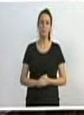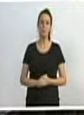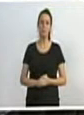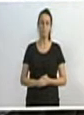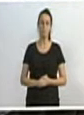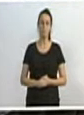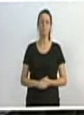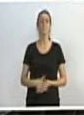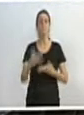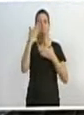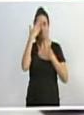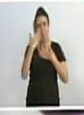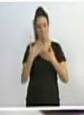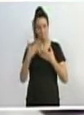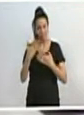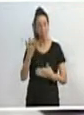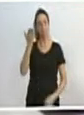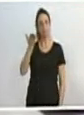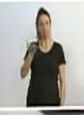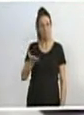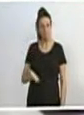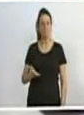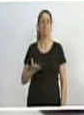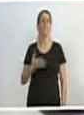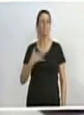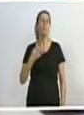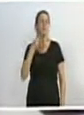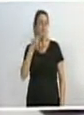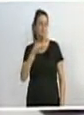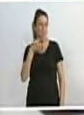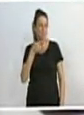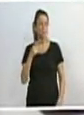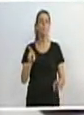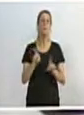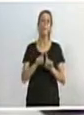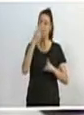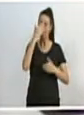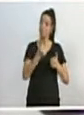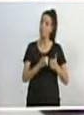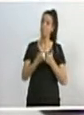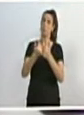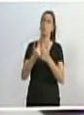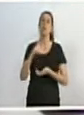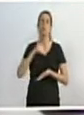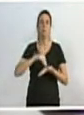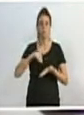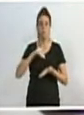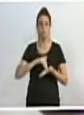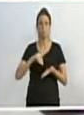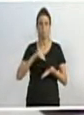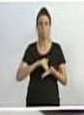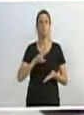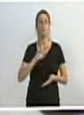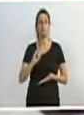Obrigado a você, Rivadavia, também pelas palavras e com certeza pelo apoio da secretaria que vai ser cobrada